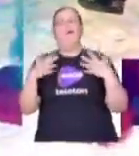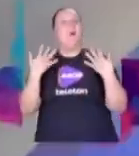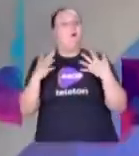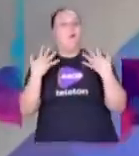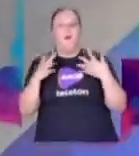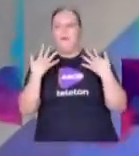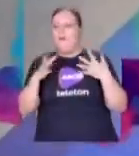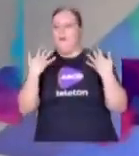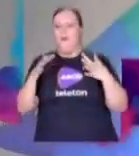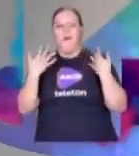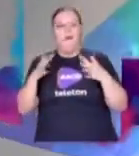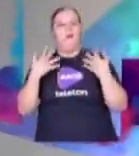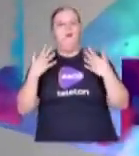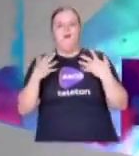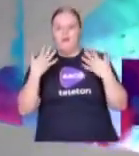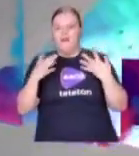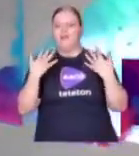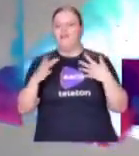R$172.830.